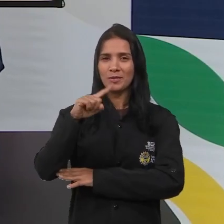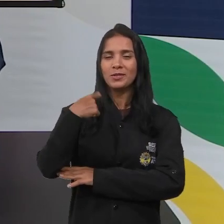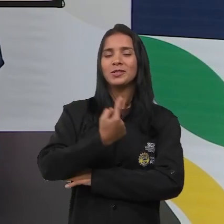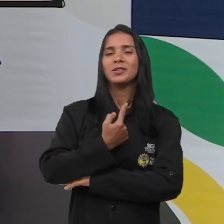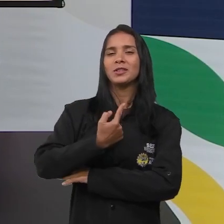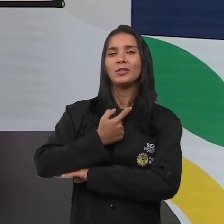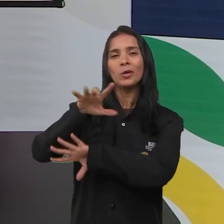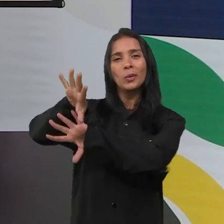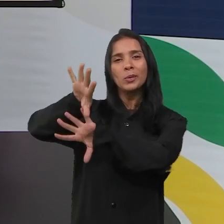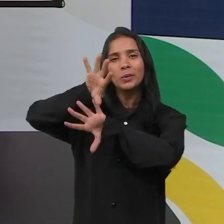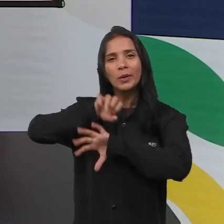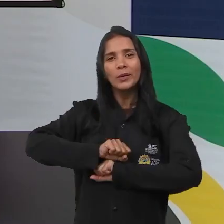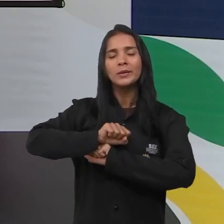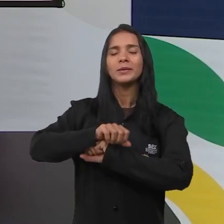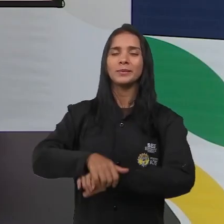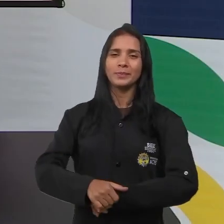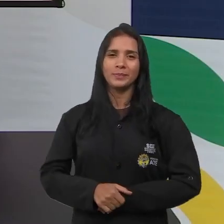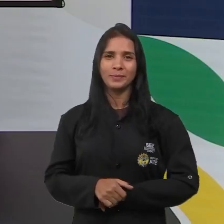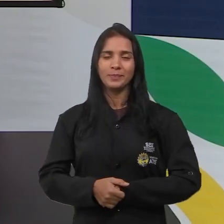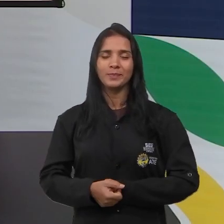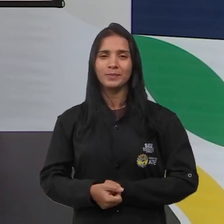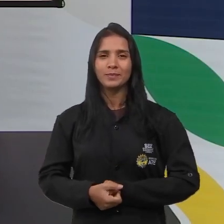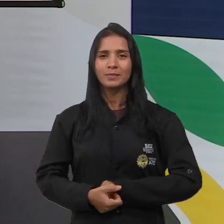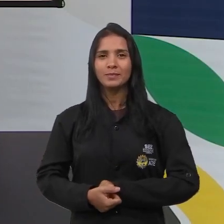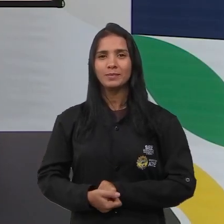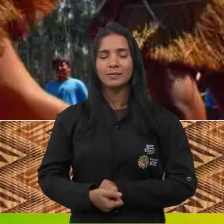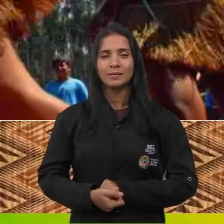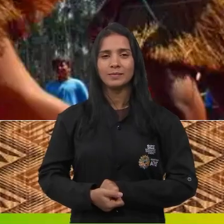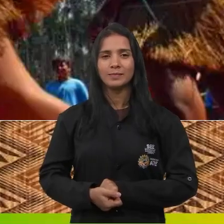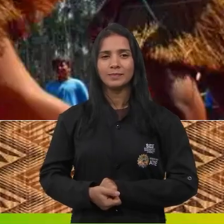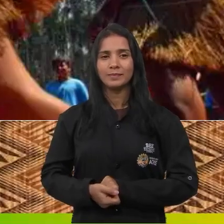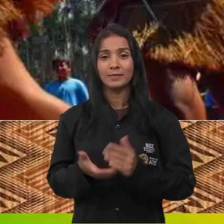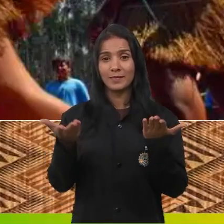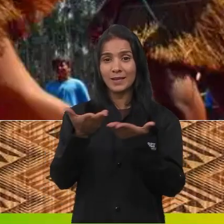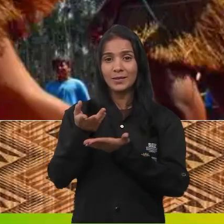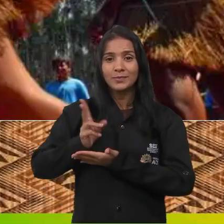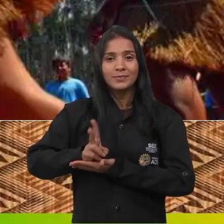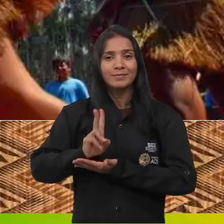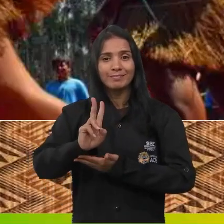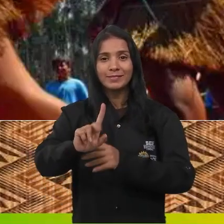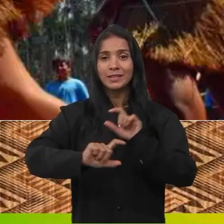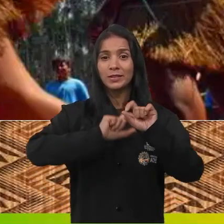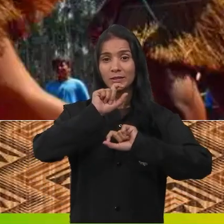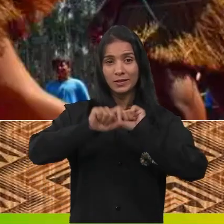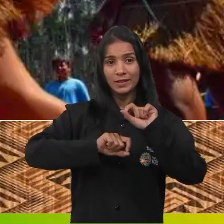indígena, ok? Vamos agora prosseguir falando também